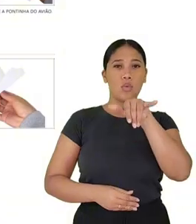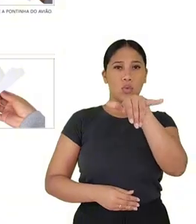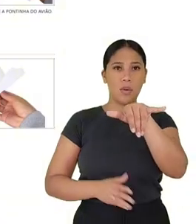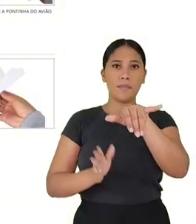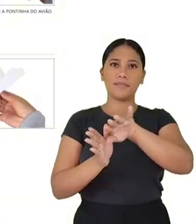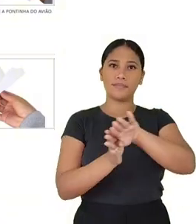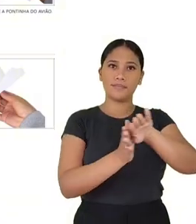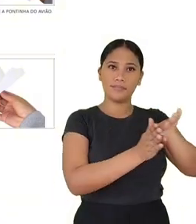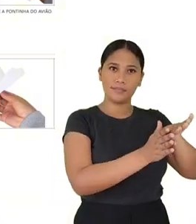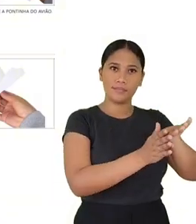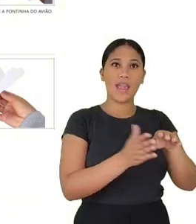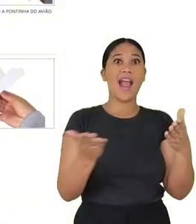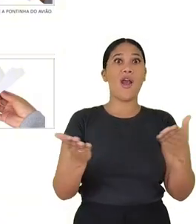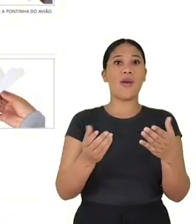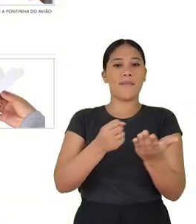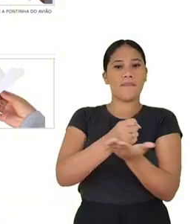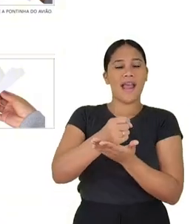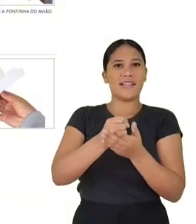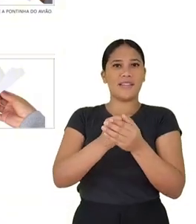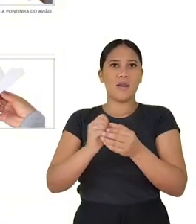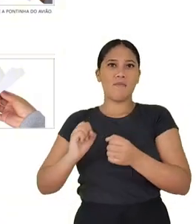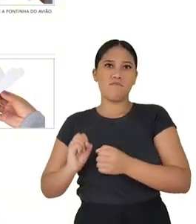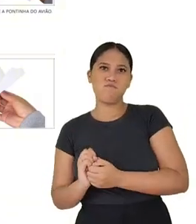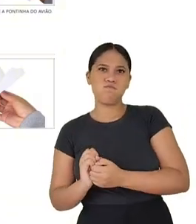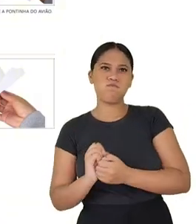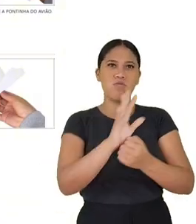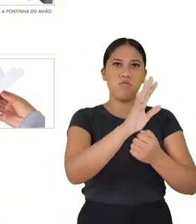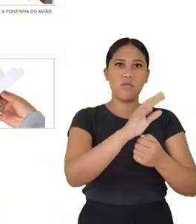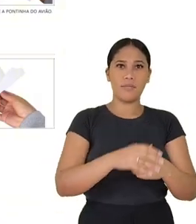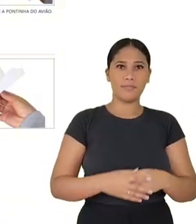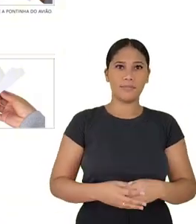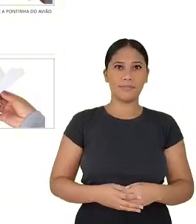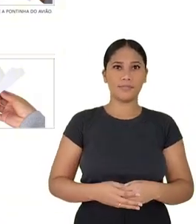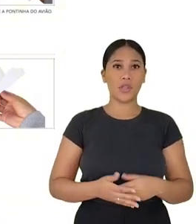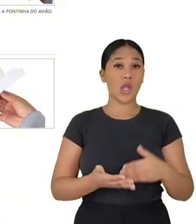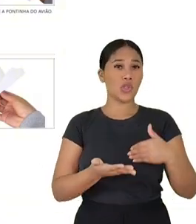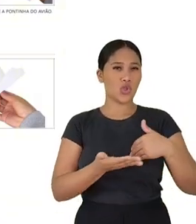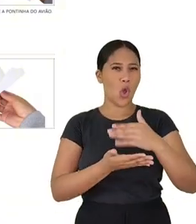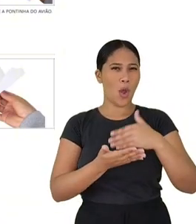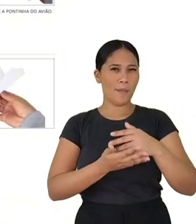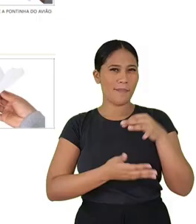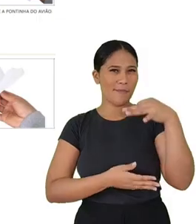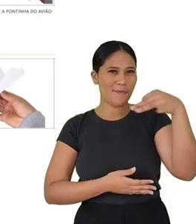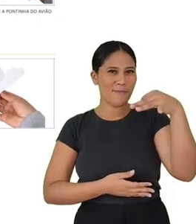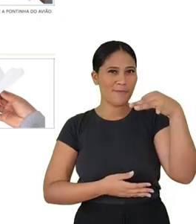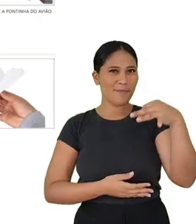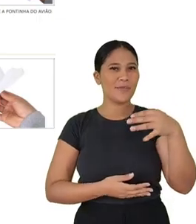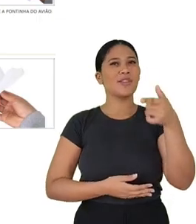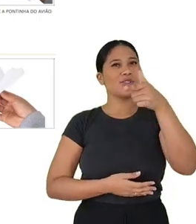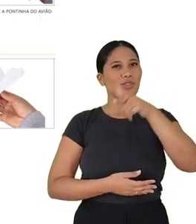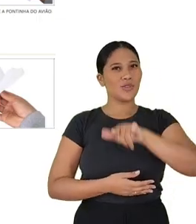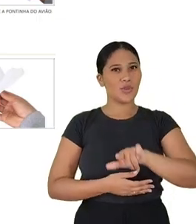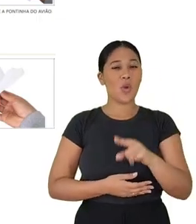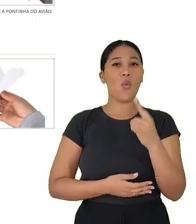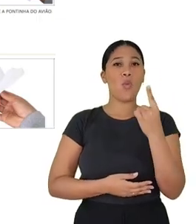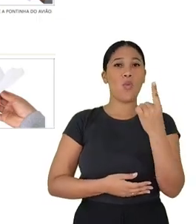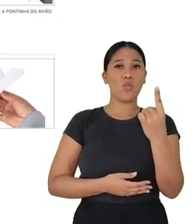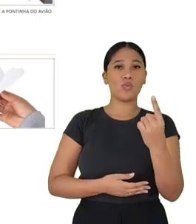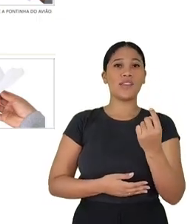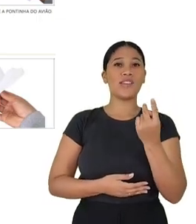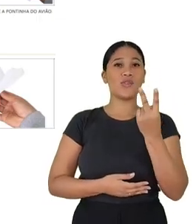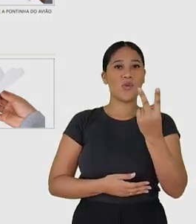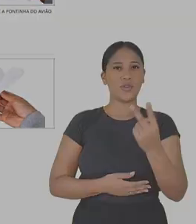Passo 5. Separe o seu avião e vamos construir o lançador. Pegue a metade da folha de sulfite que sobrou